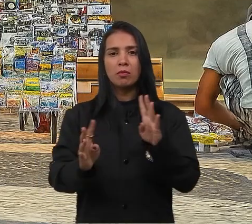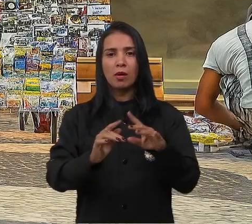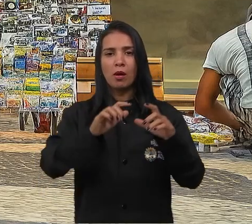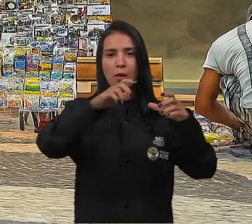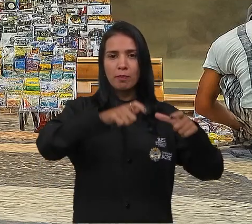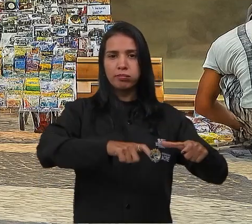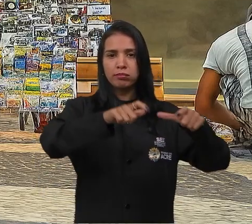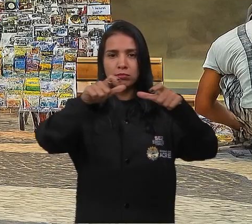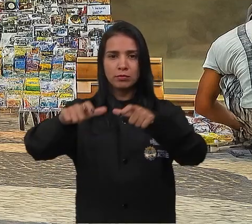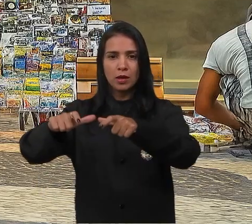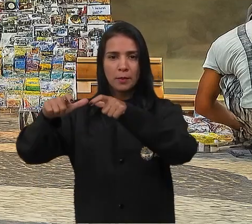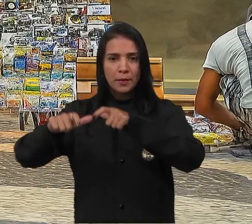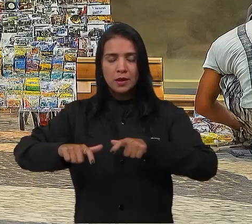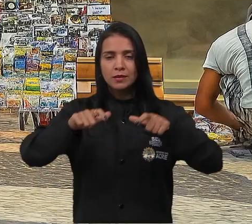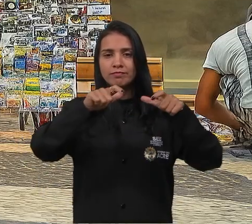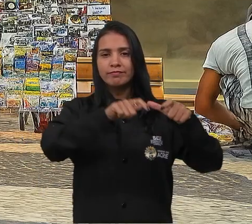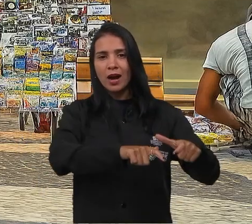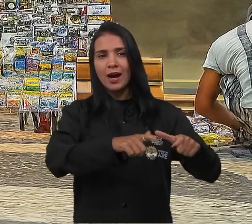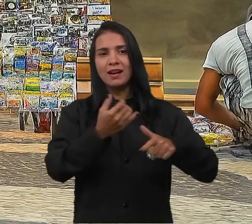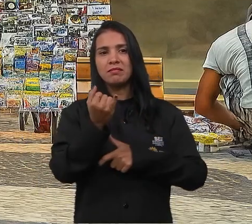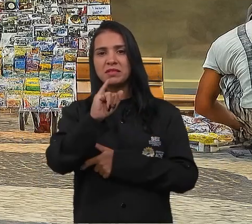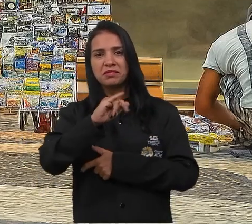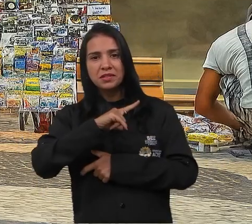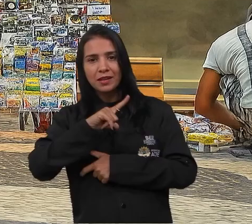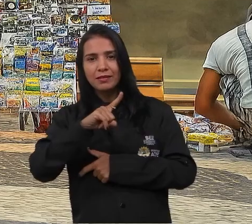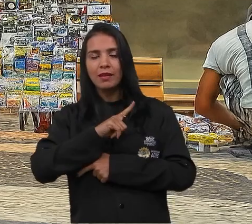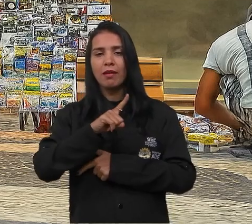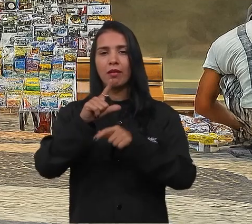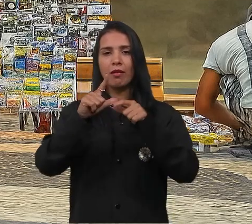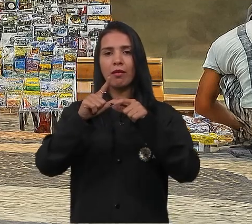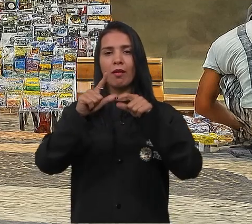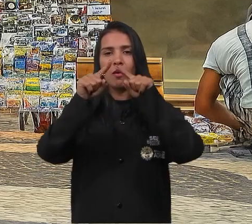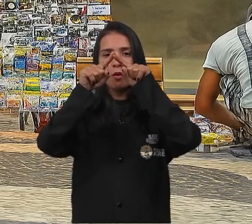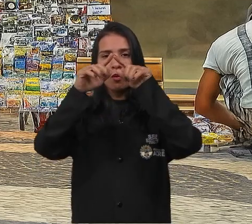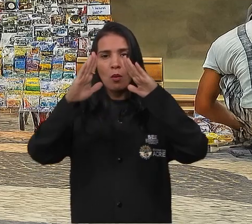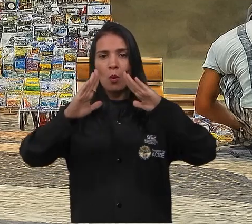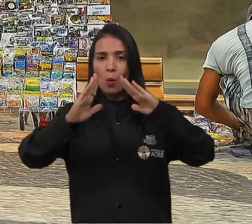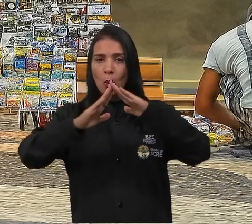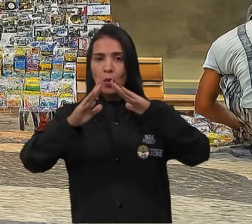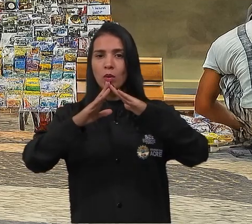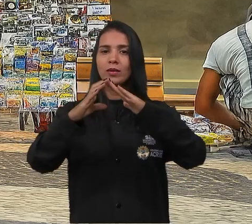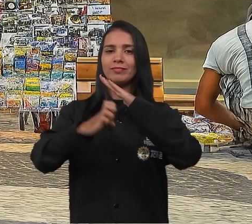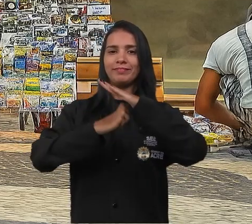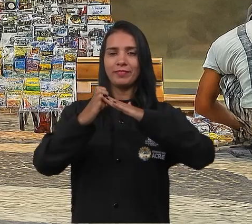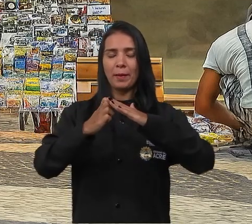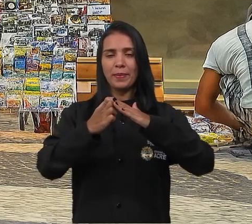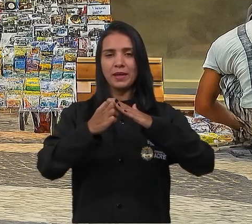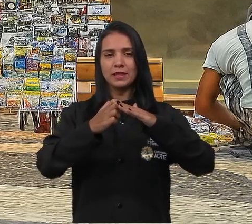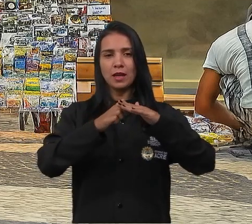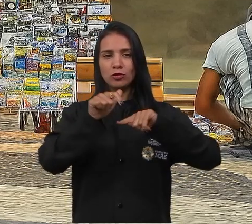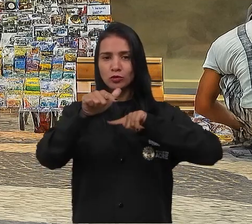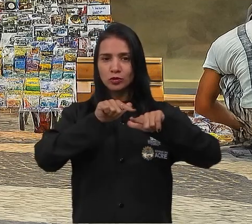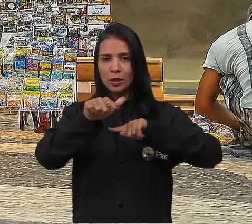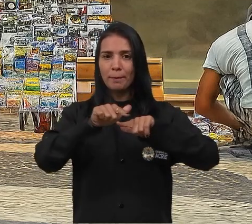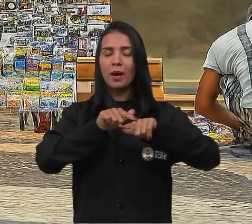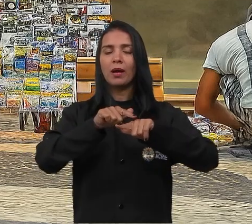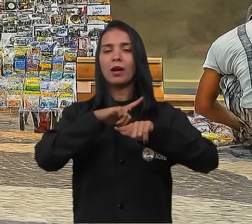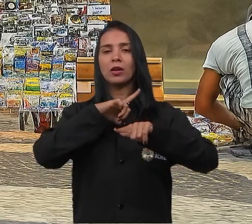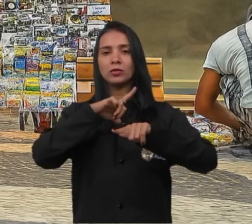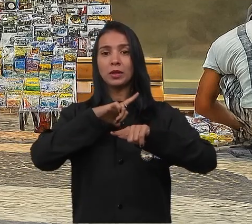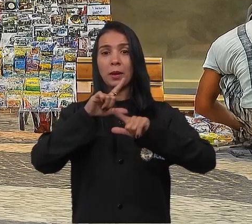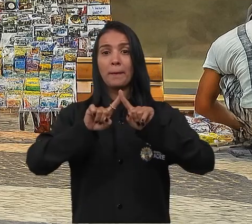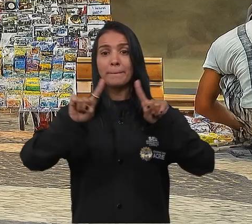seu bairro disponha de um comércio bem desenvolvido, mas principalmente nos centros das